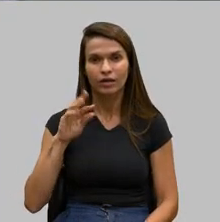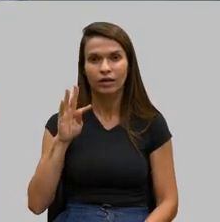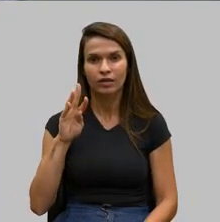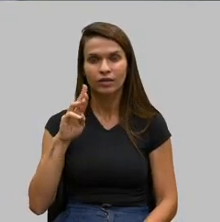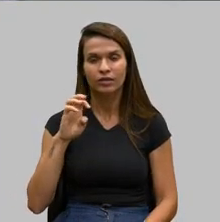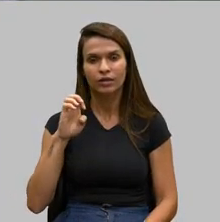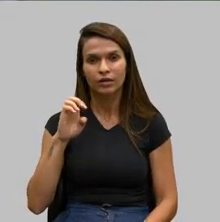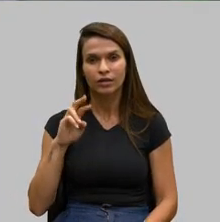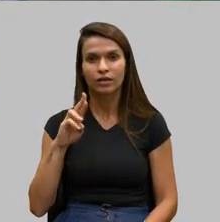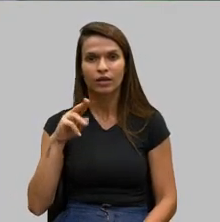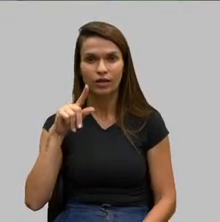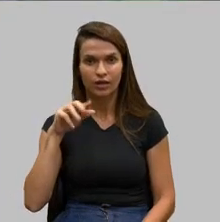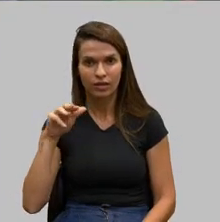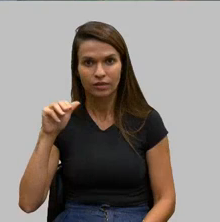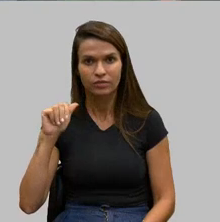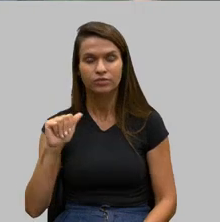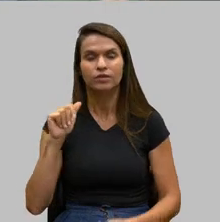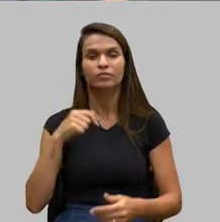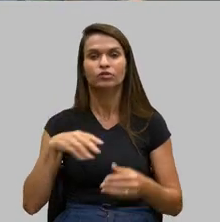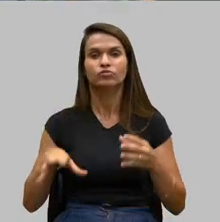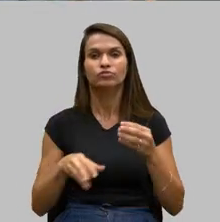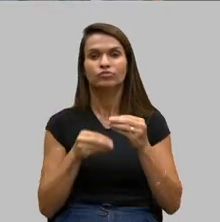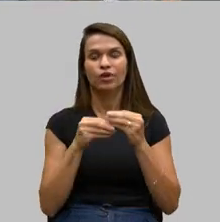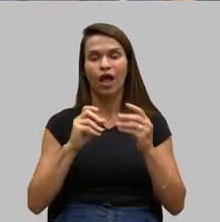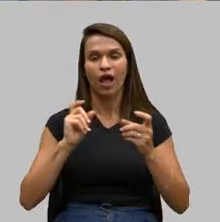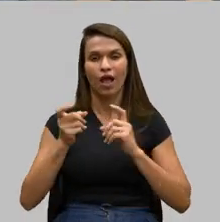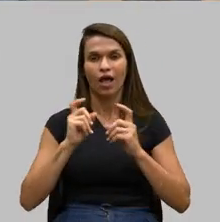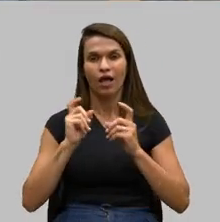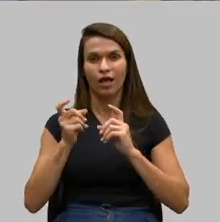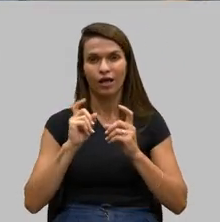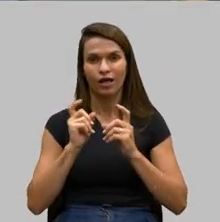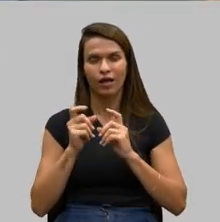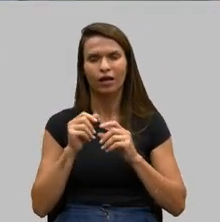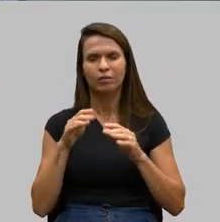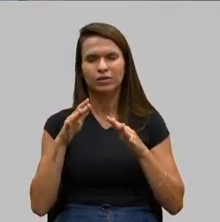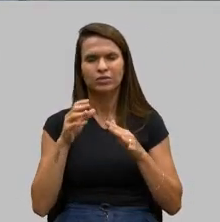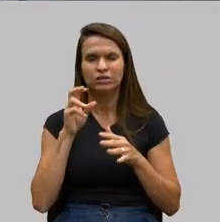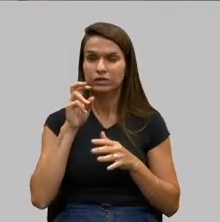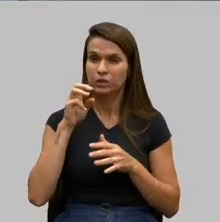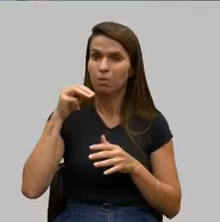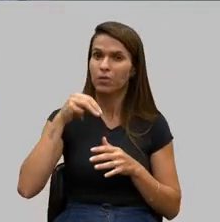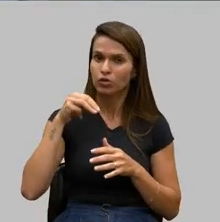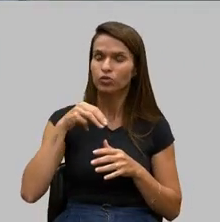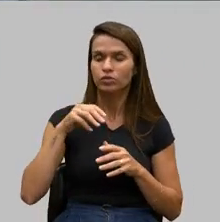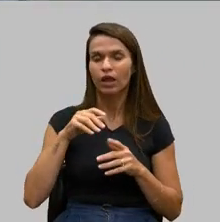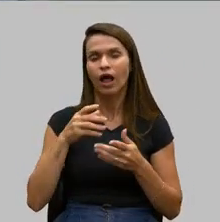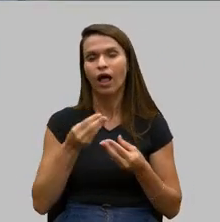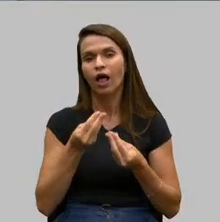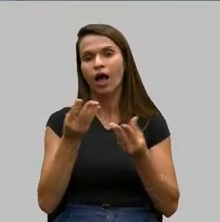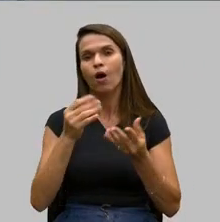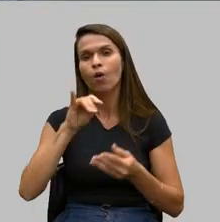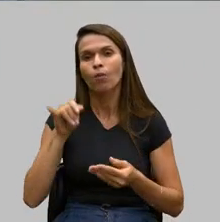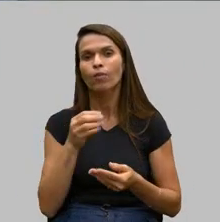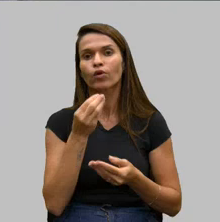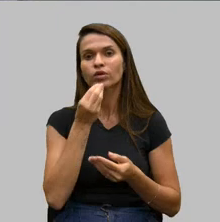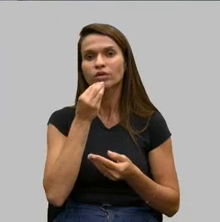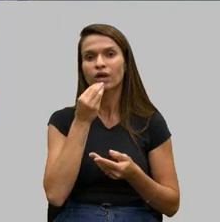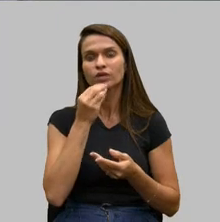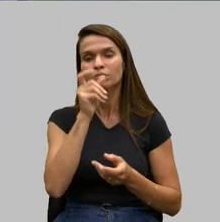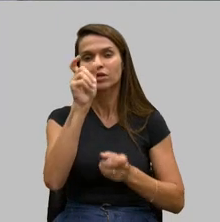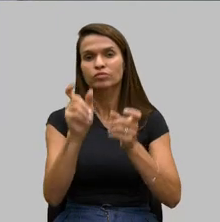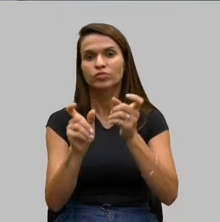nessa audiência Lembrando que se possível a gente manter dentro dos 5 minutos até para dar oportunidade para mais pessoas se manifestarem